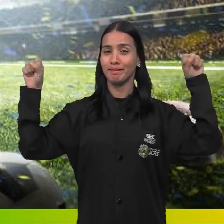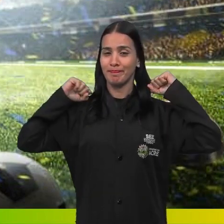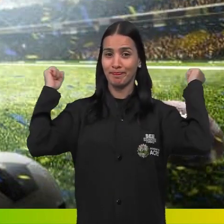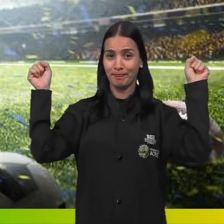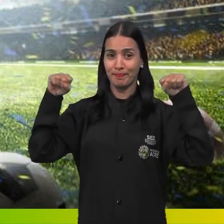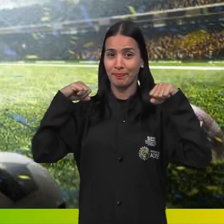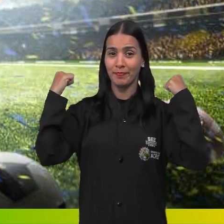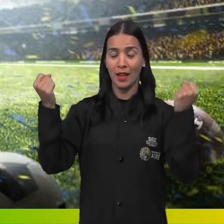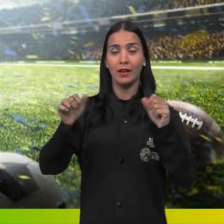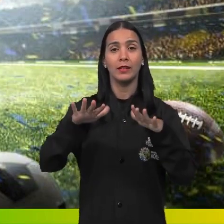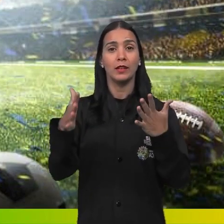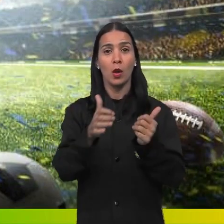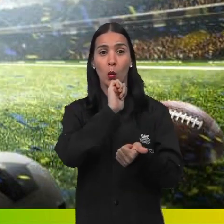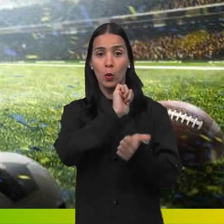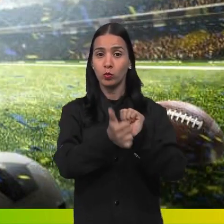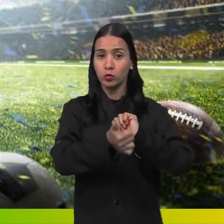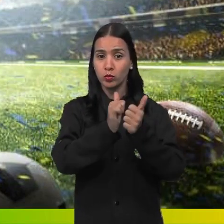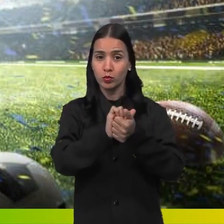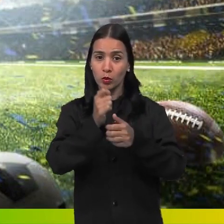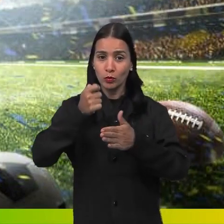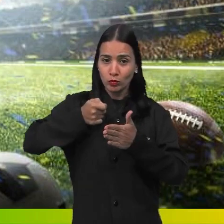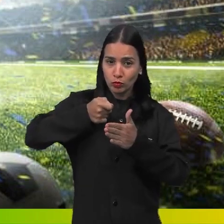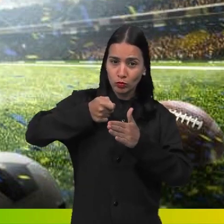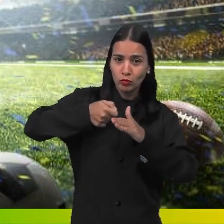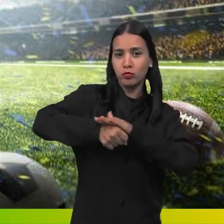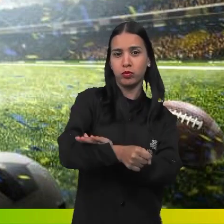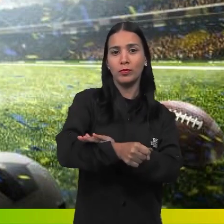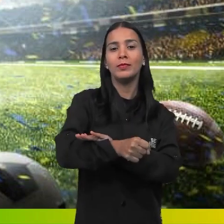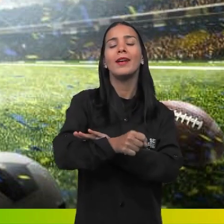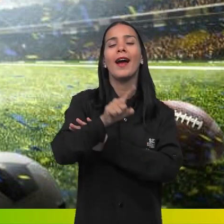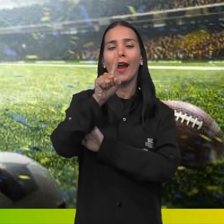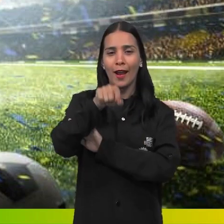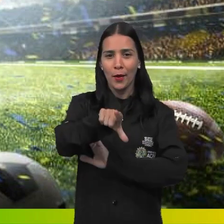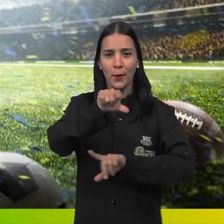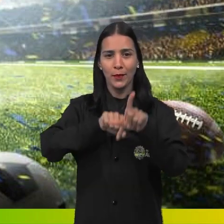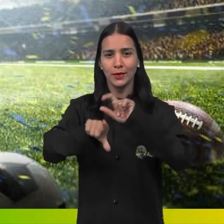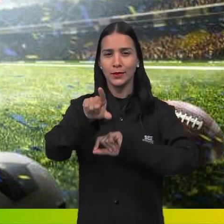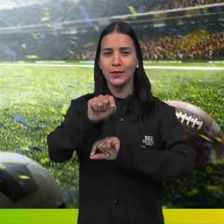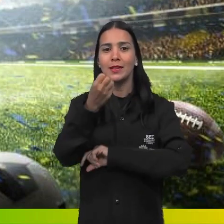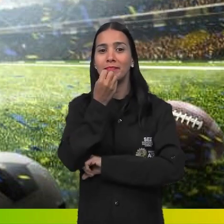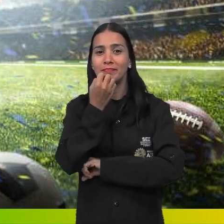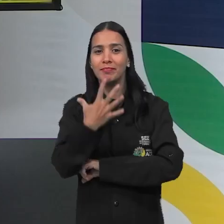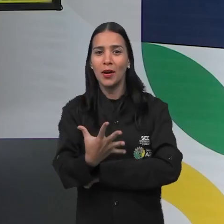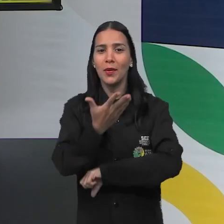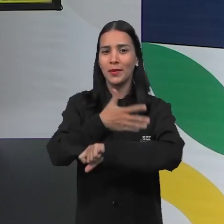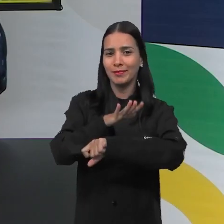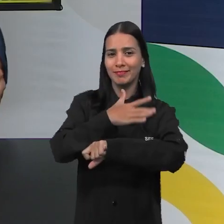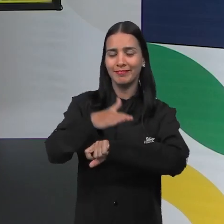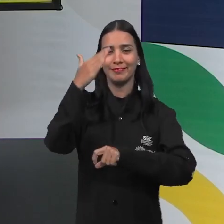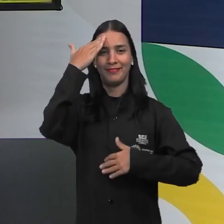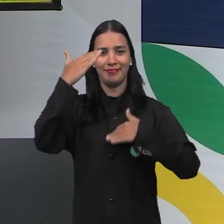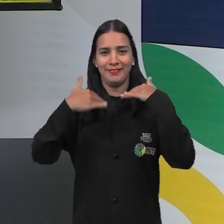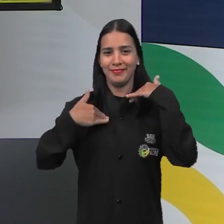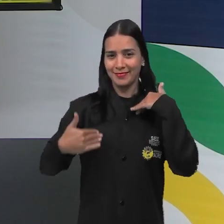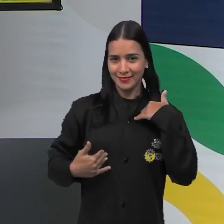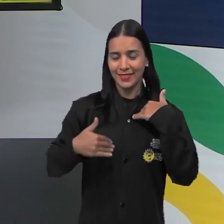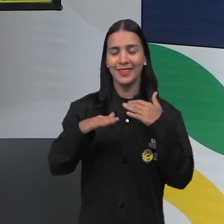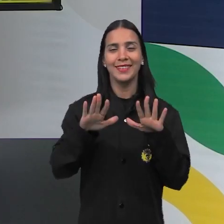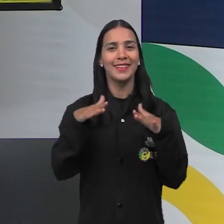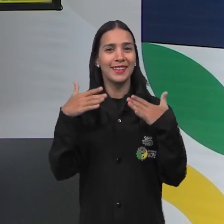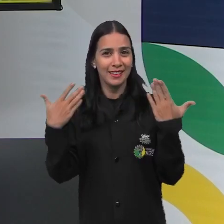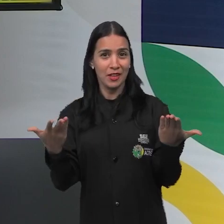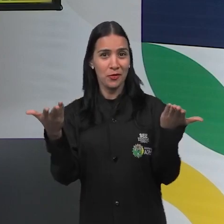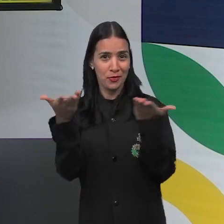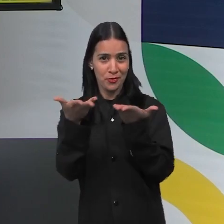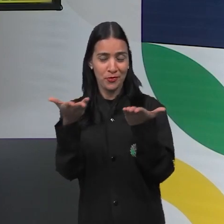os esportes de invasão são uma ótima opção de prática de atividade física. Então, na aula de hoje, a gente vai